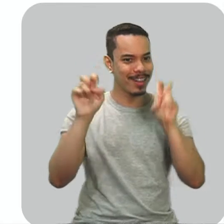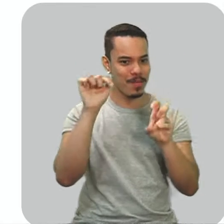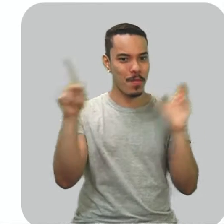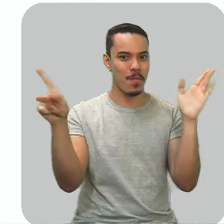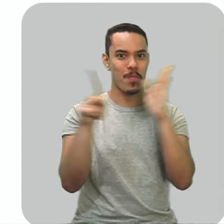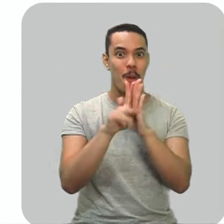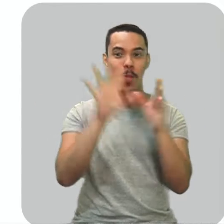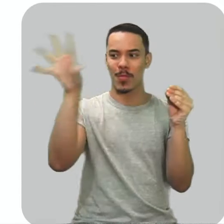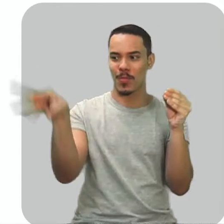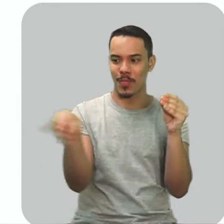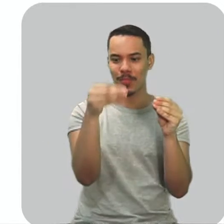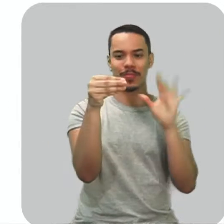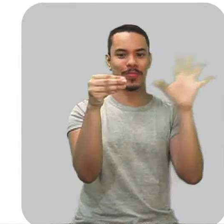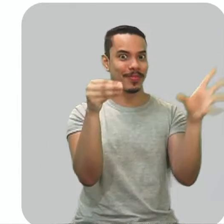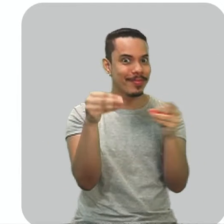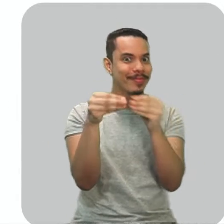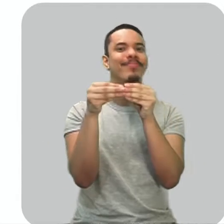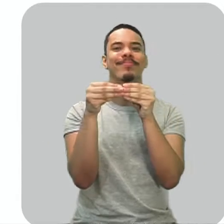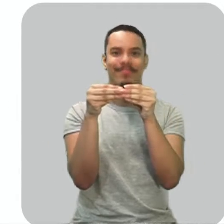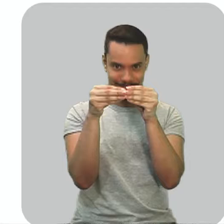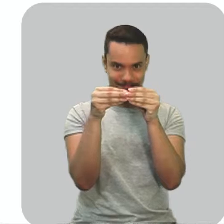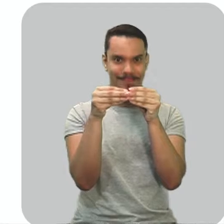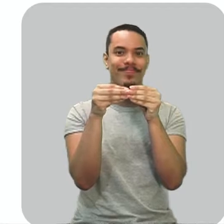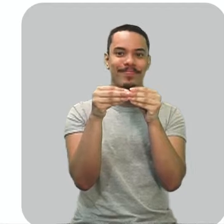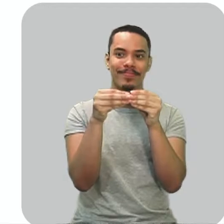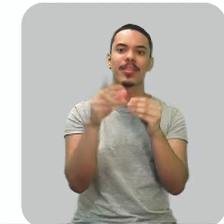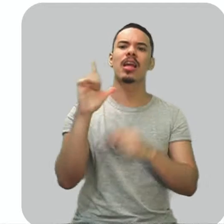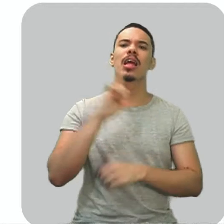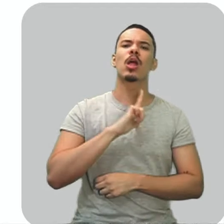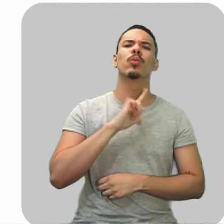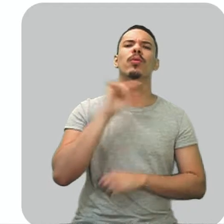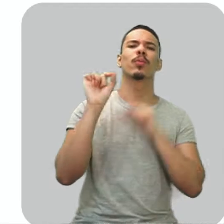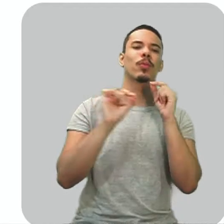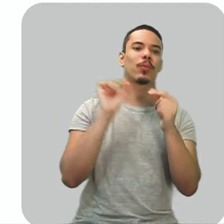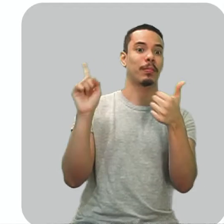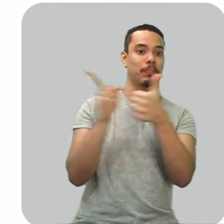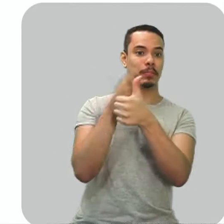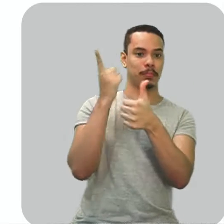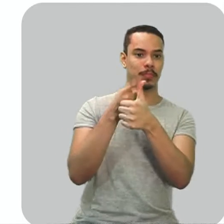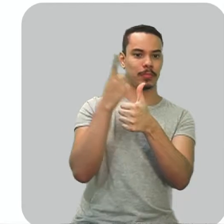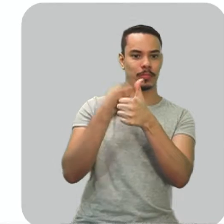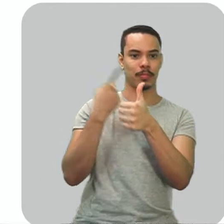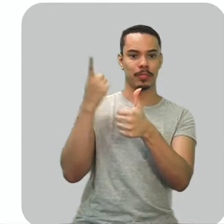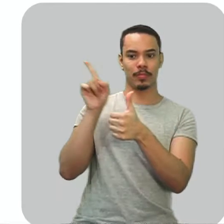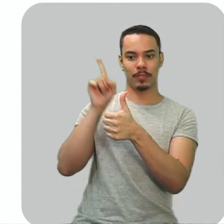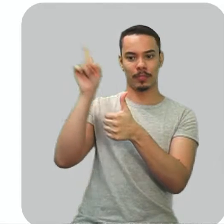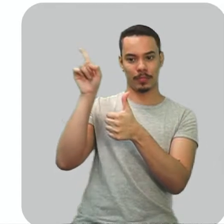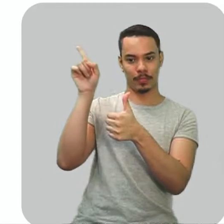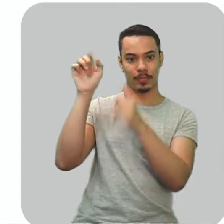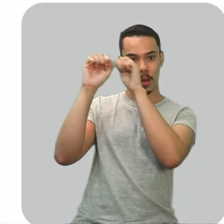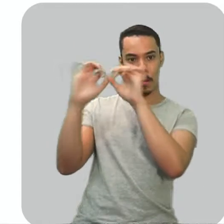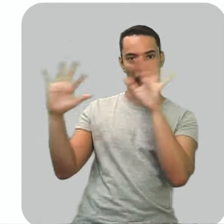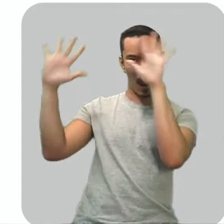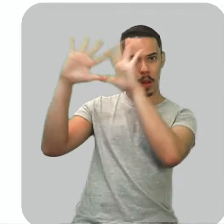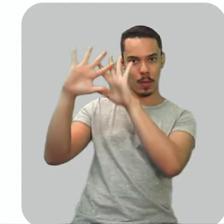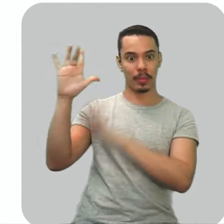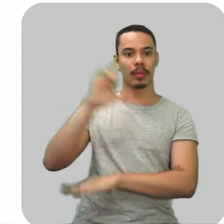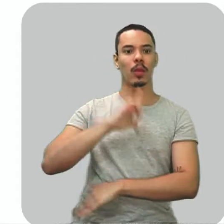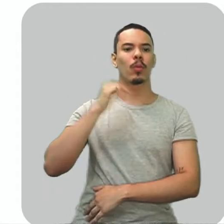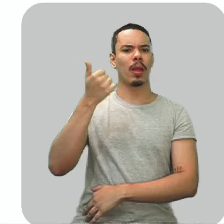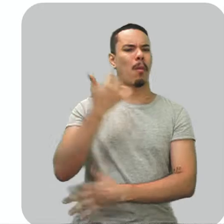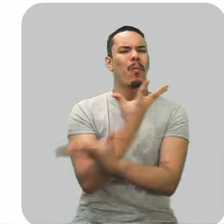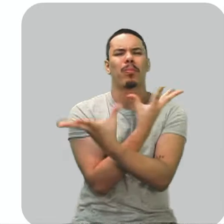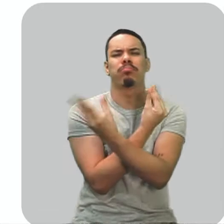do período composto amadinhos quando eu tenho na primeira aqui o primeiro balãozinho são